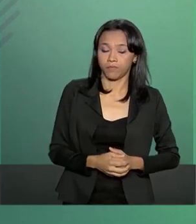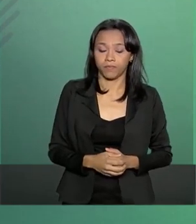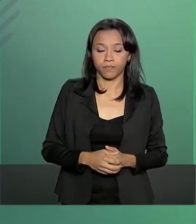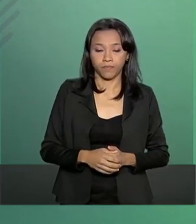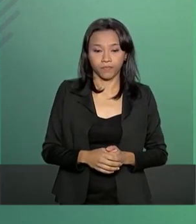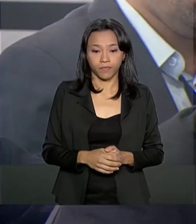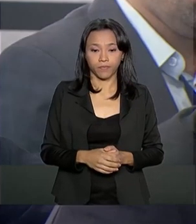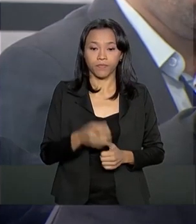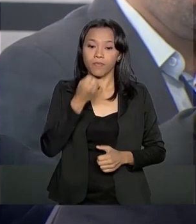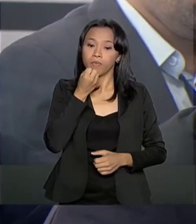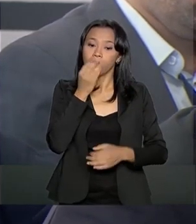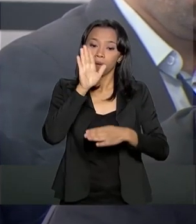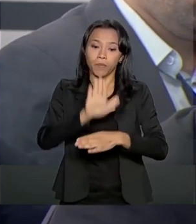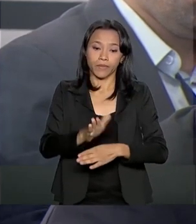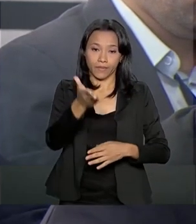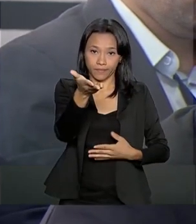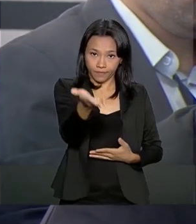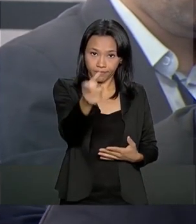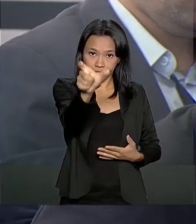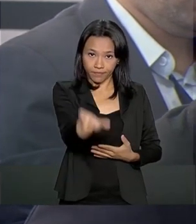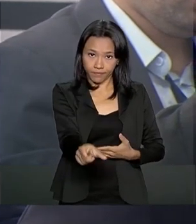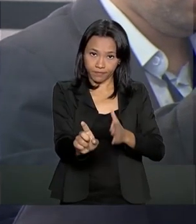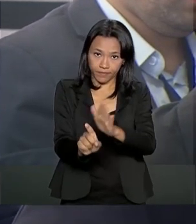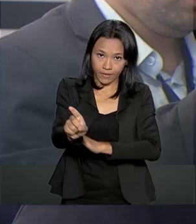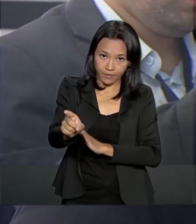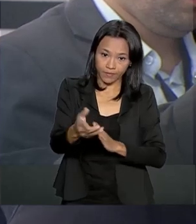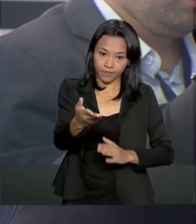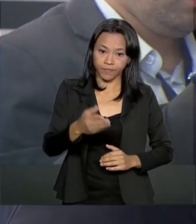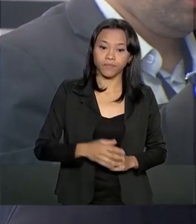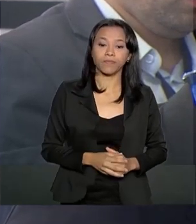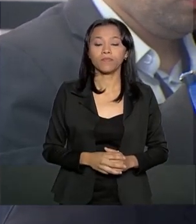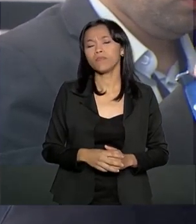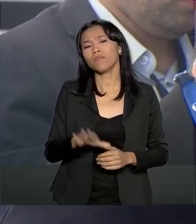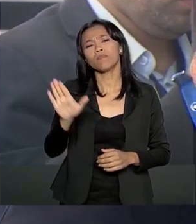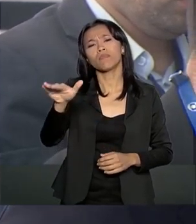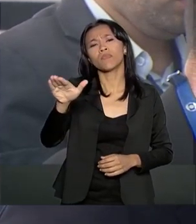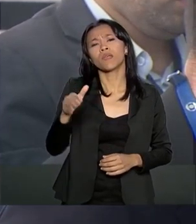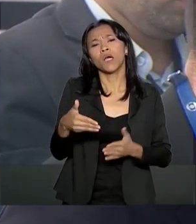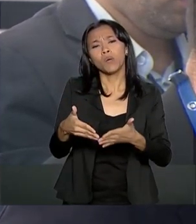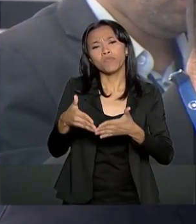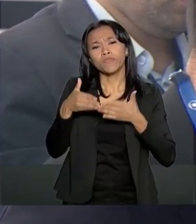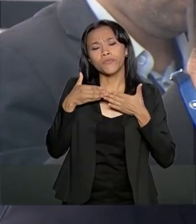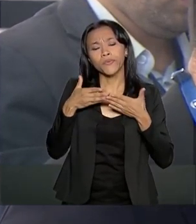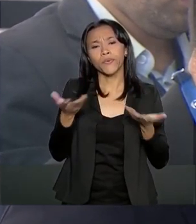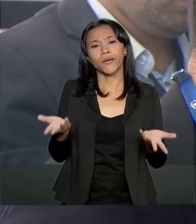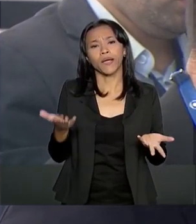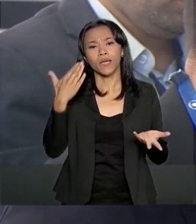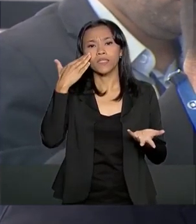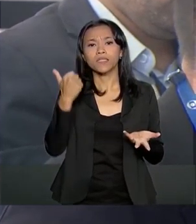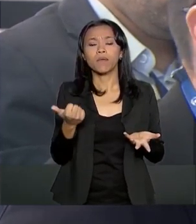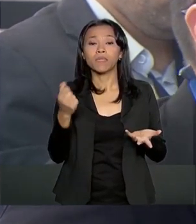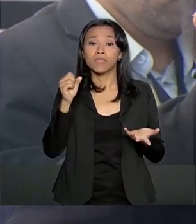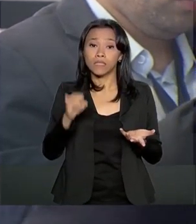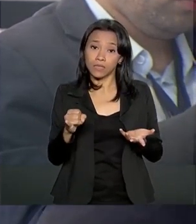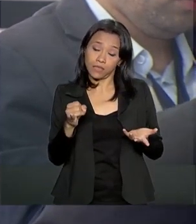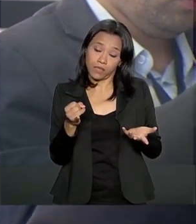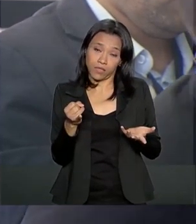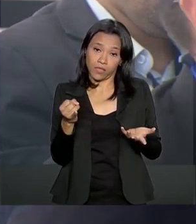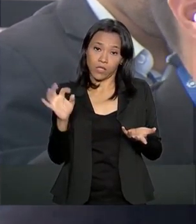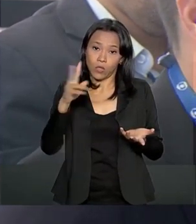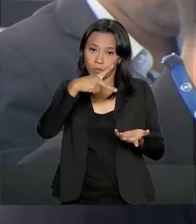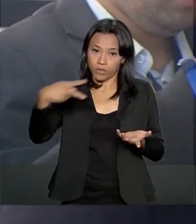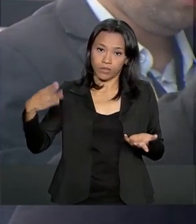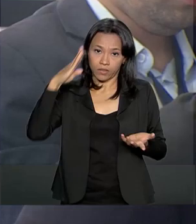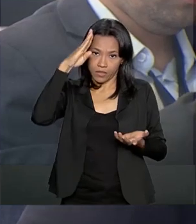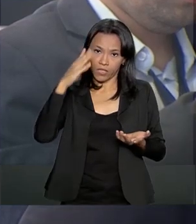Porta-voz, boa tarde. Rodolfo Costa, do Correio Brasiliense. Como vai? Tudo bom. Porta-voz, por gentileza, eu queria saber se o presidente ele terá acompanhamento médico no Palácio